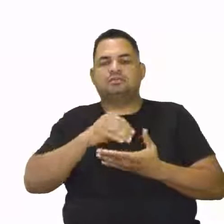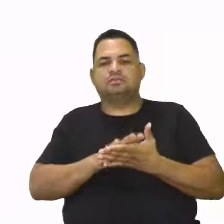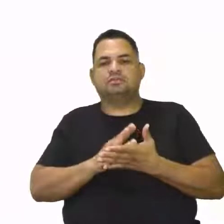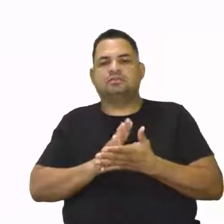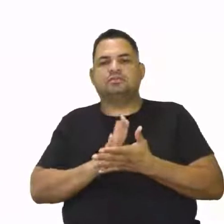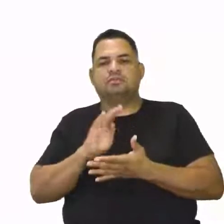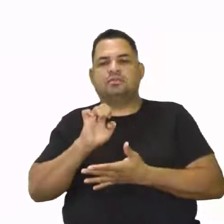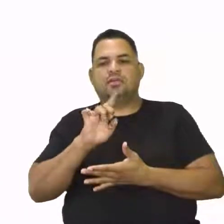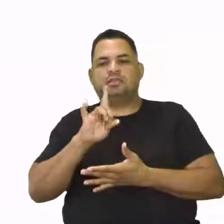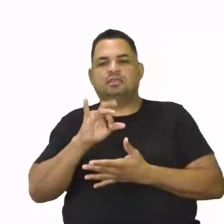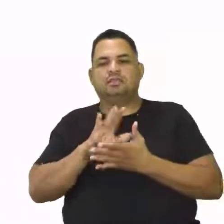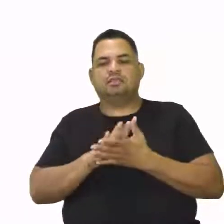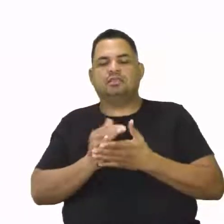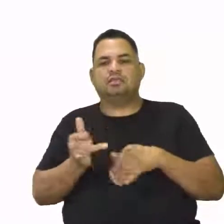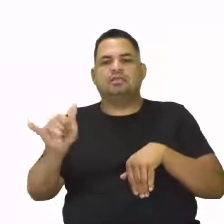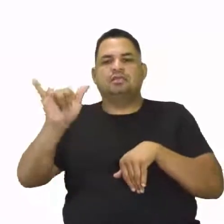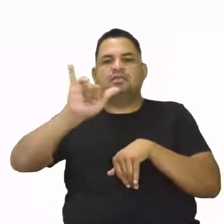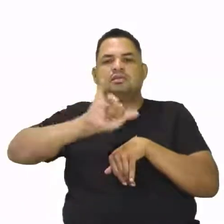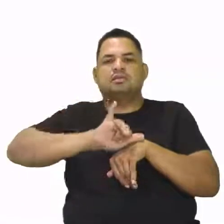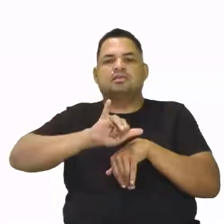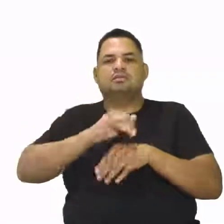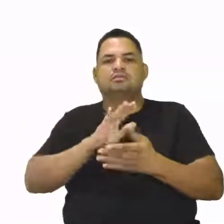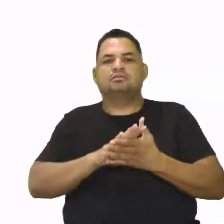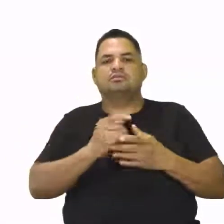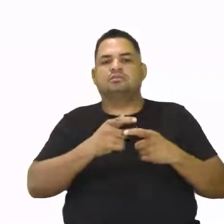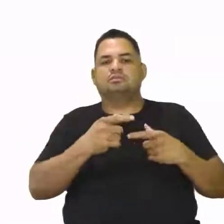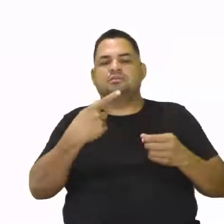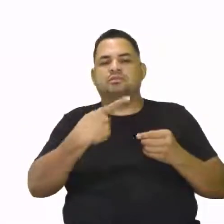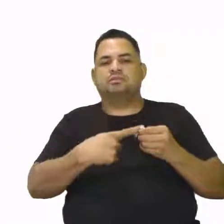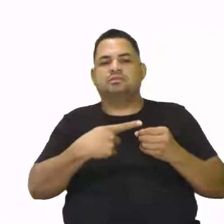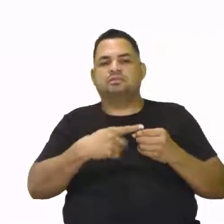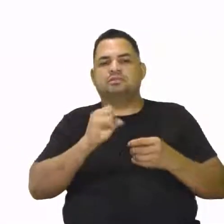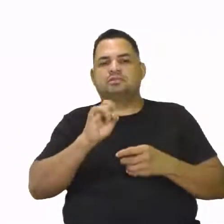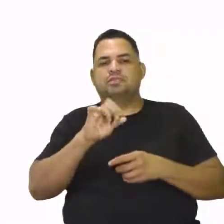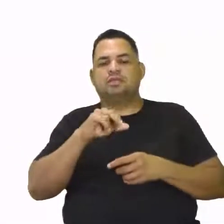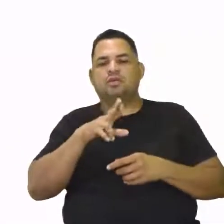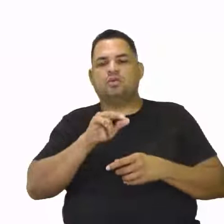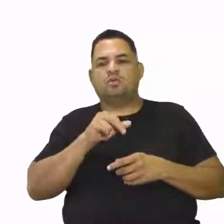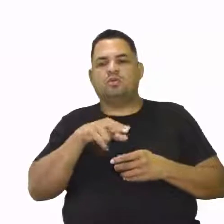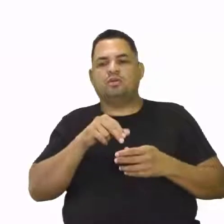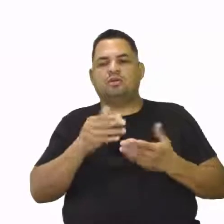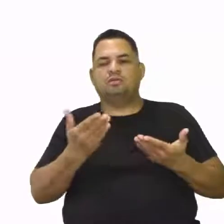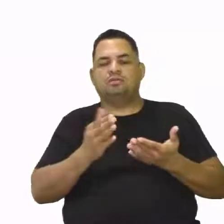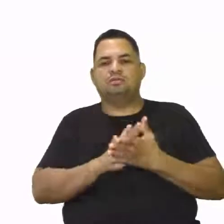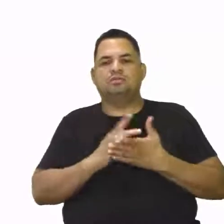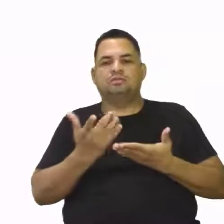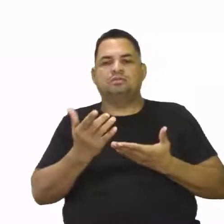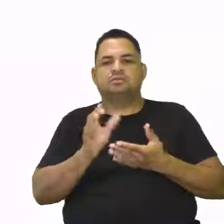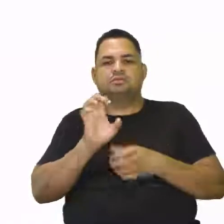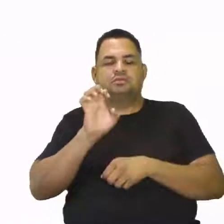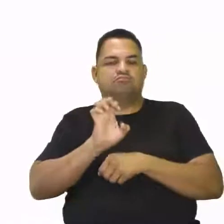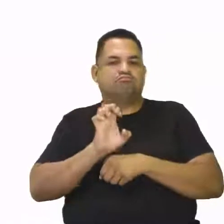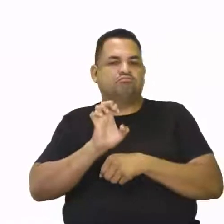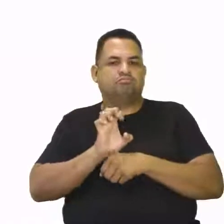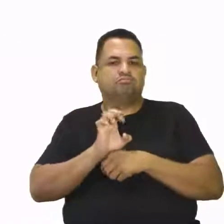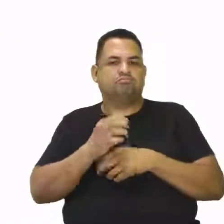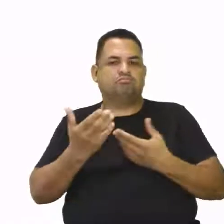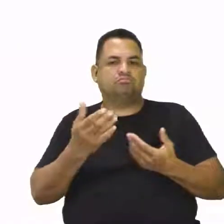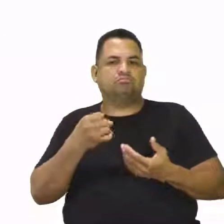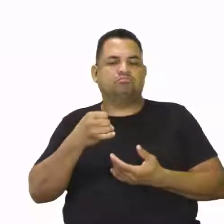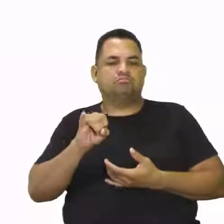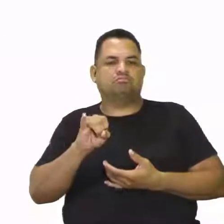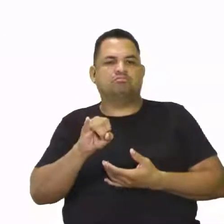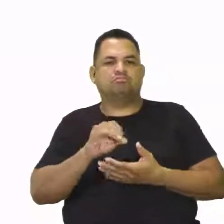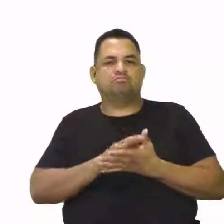pode falar, Tainá. A sua capital, também maior cidade, é San Juan. Embora ele não seja um estado, como se fosse